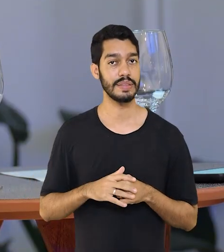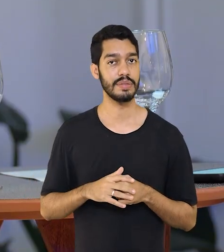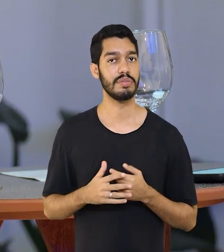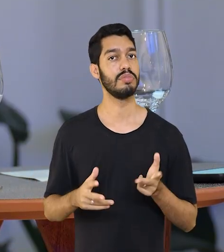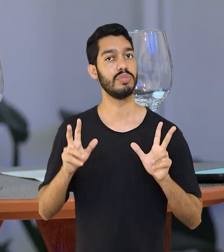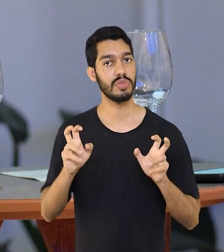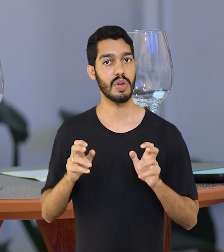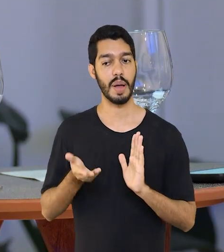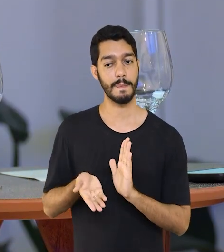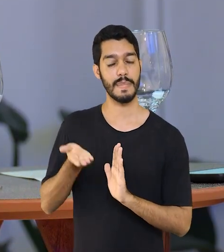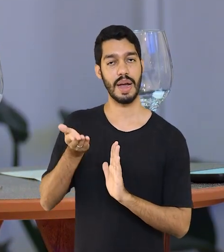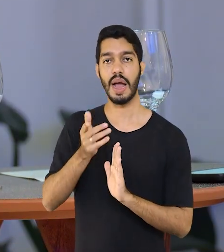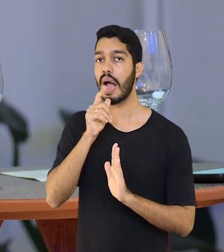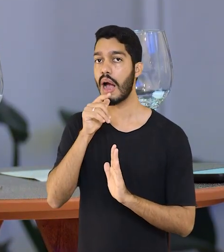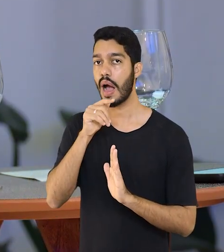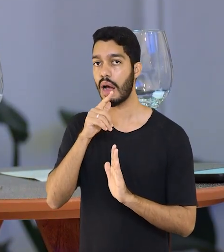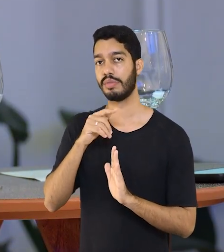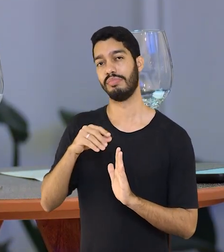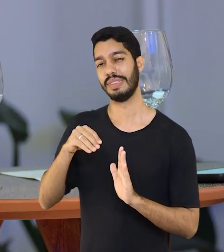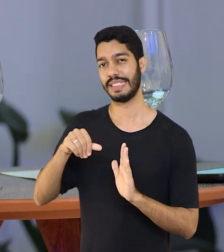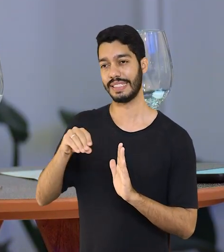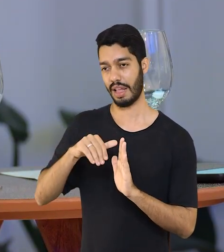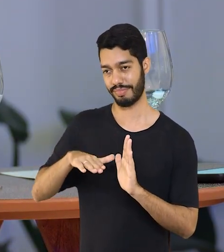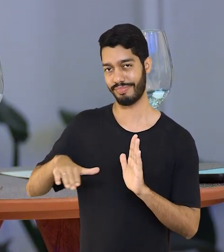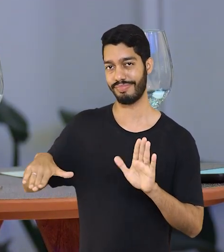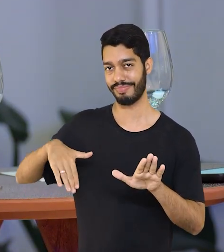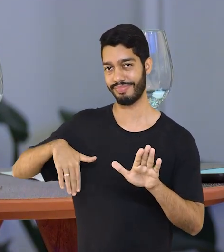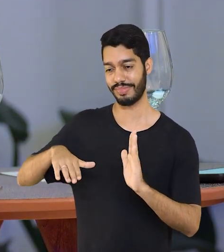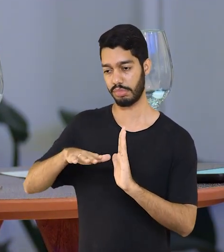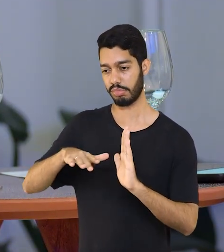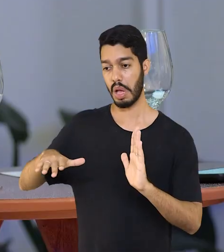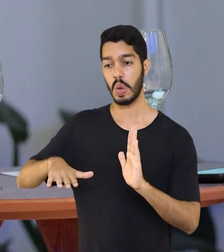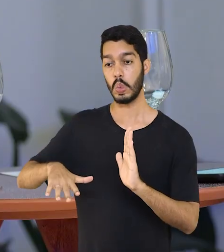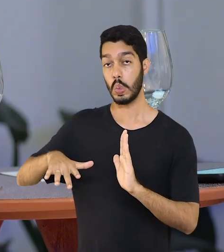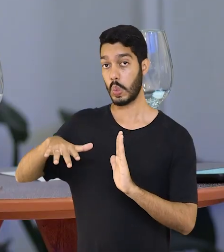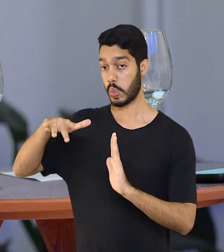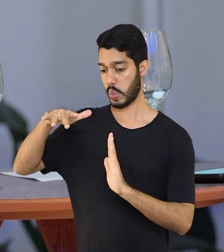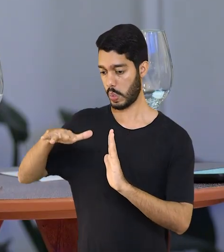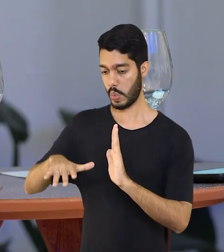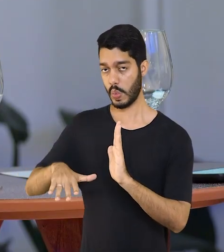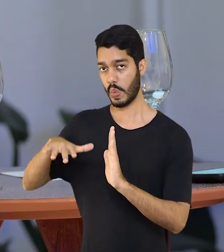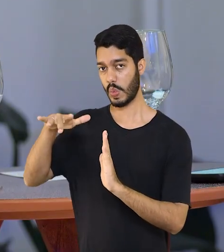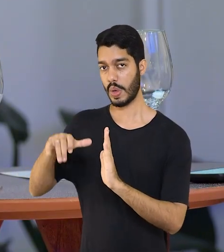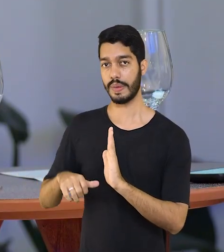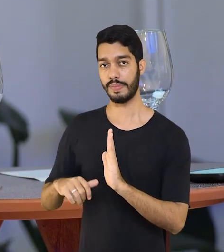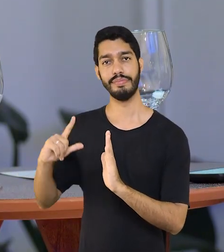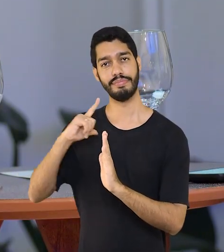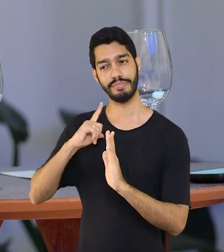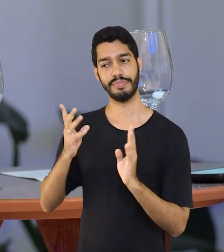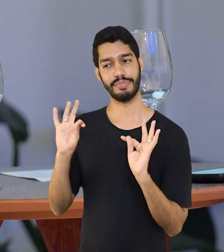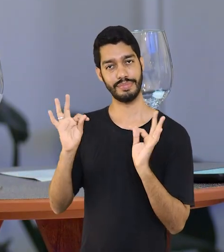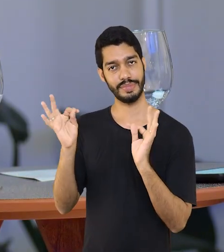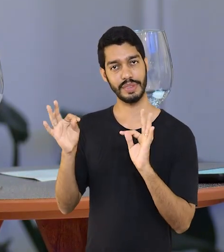na questão de aumento do nível do mar, questão de praias, etc. Então, existe, quando a gente está falando